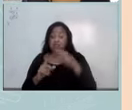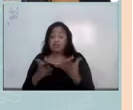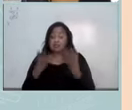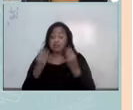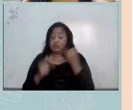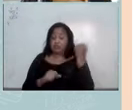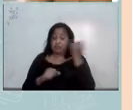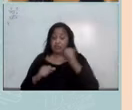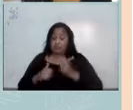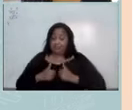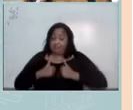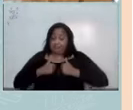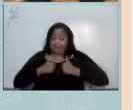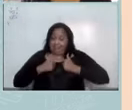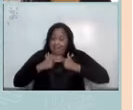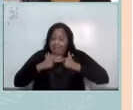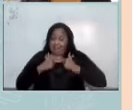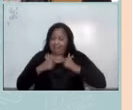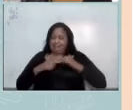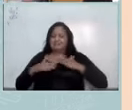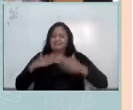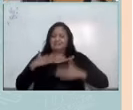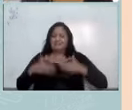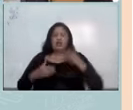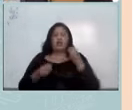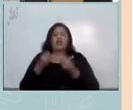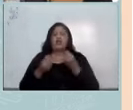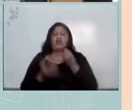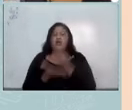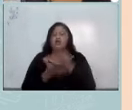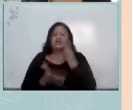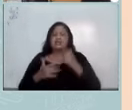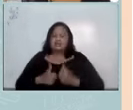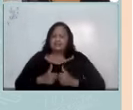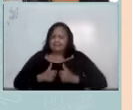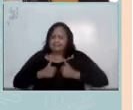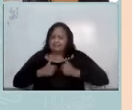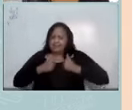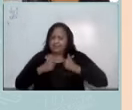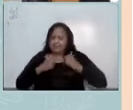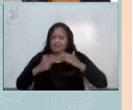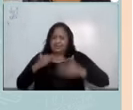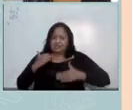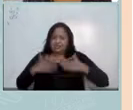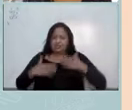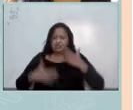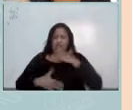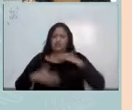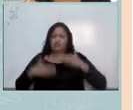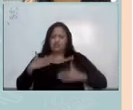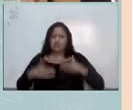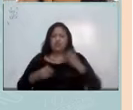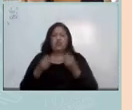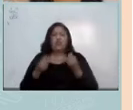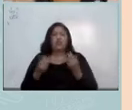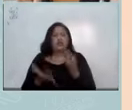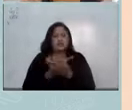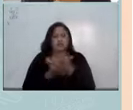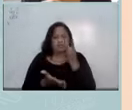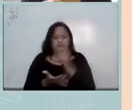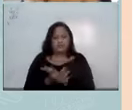importante. E aí, como é que se dá essa imunidade? Como é que essa imunidade funciona aí no nosso corpo? Então, nós